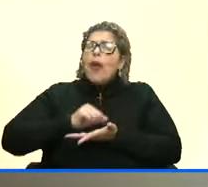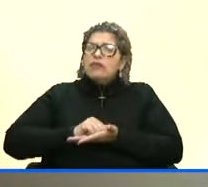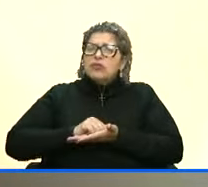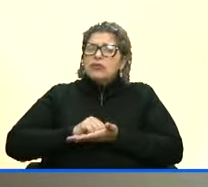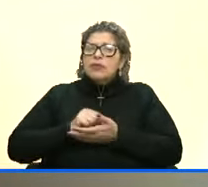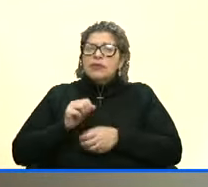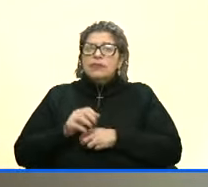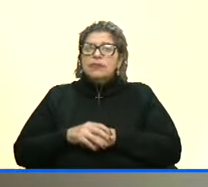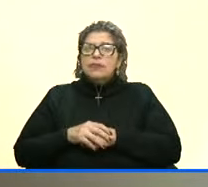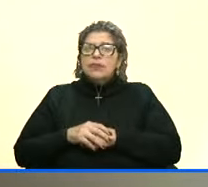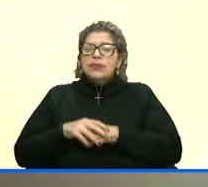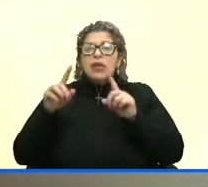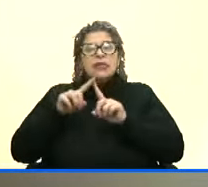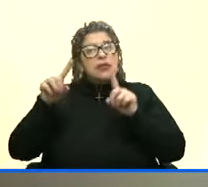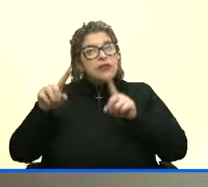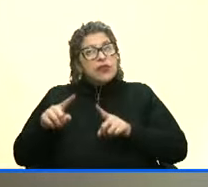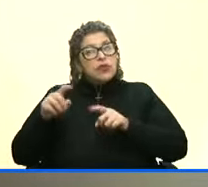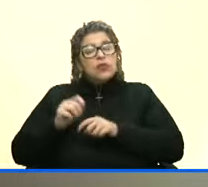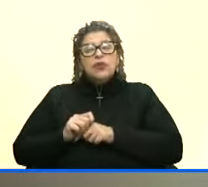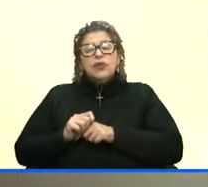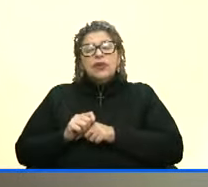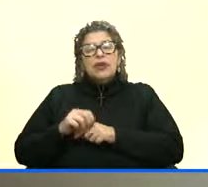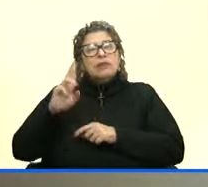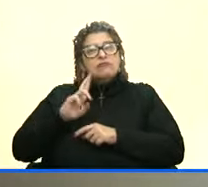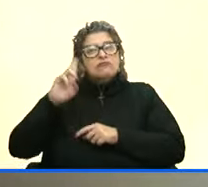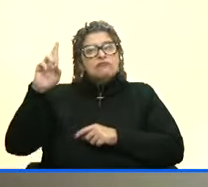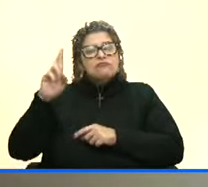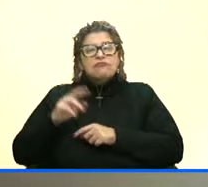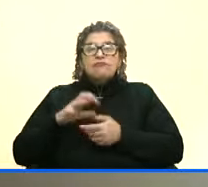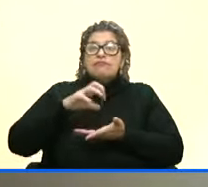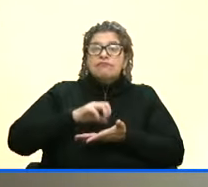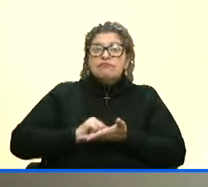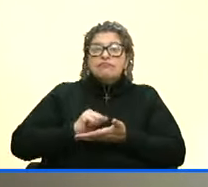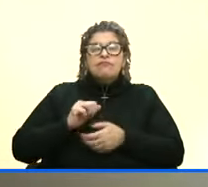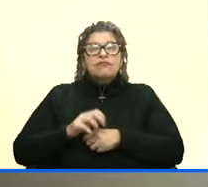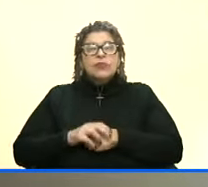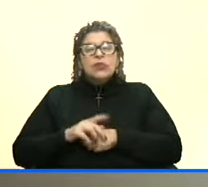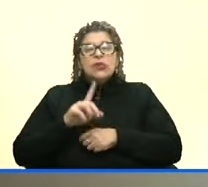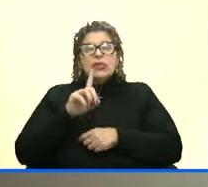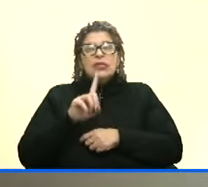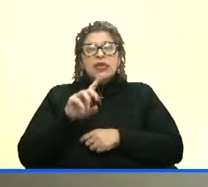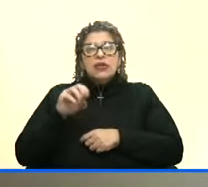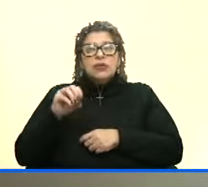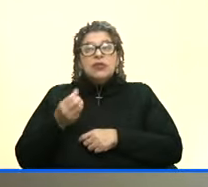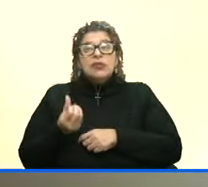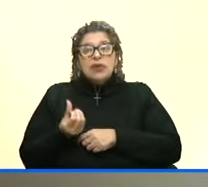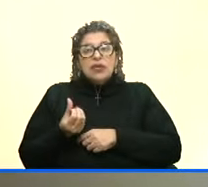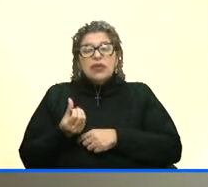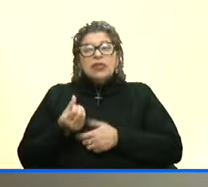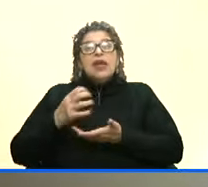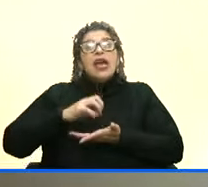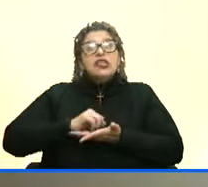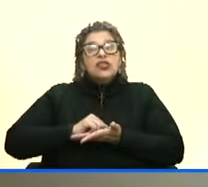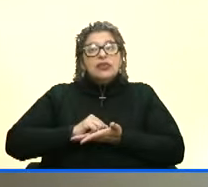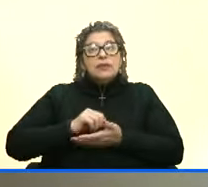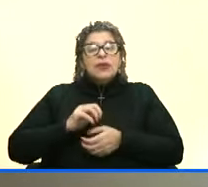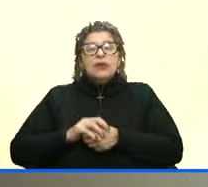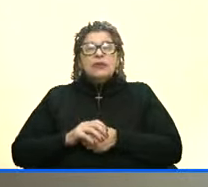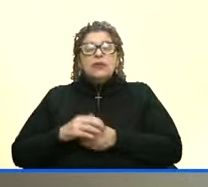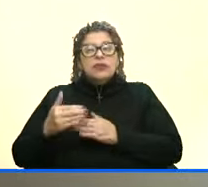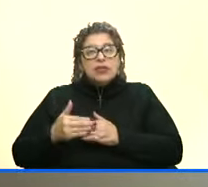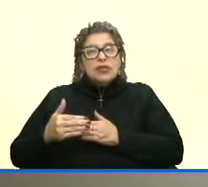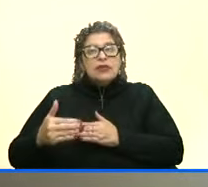a servidora responsável pelos agendamentos me falou que tem 106 agendamentos